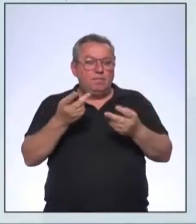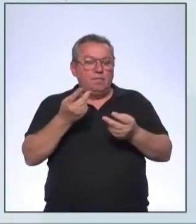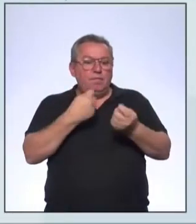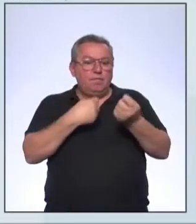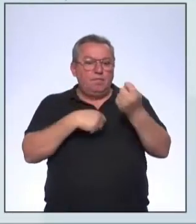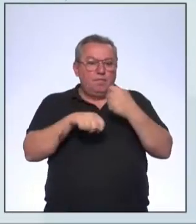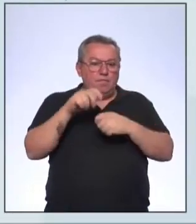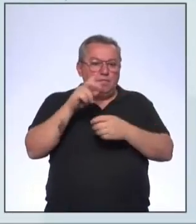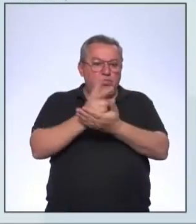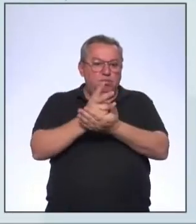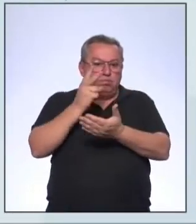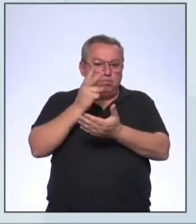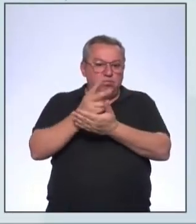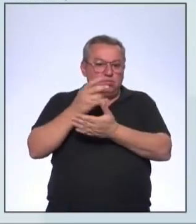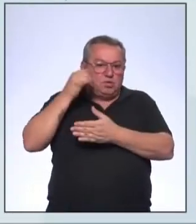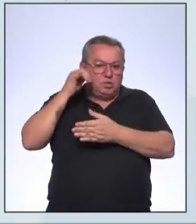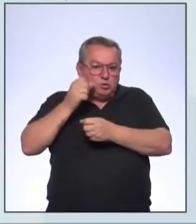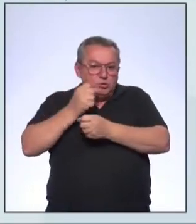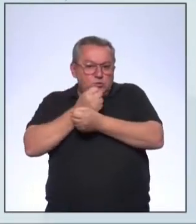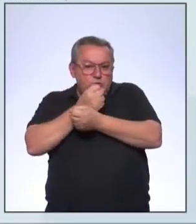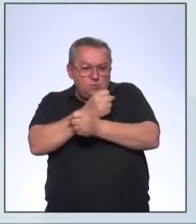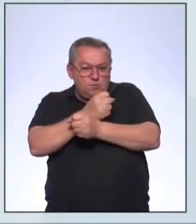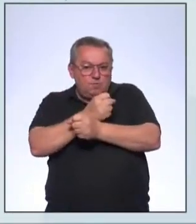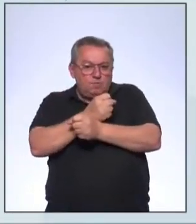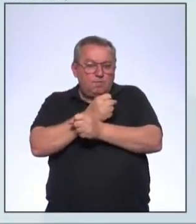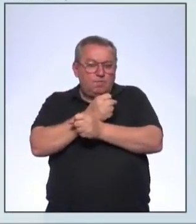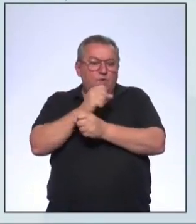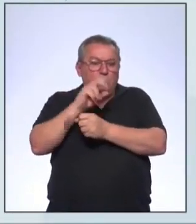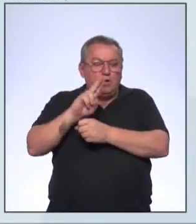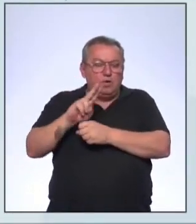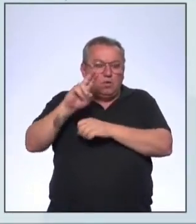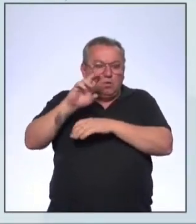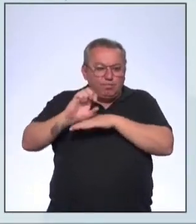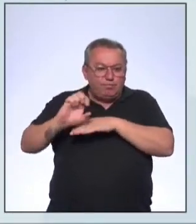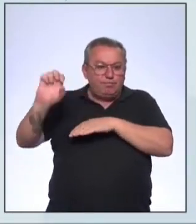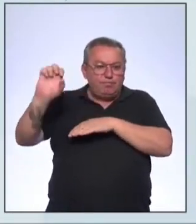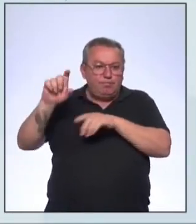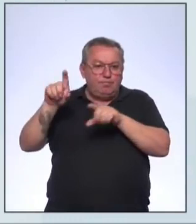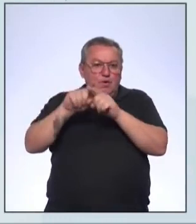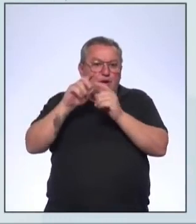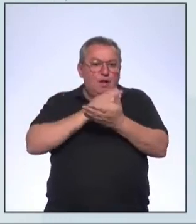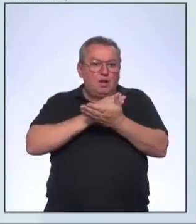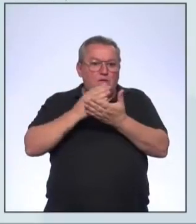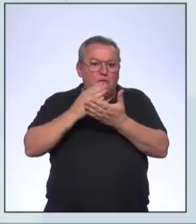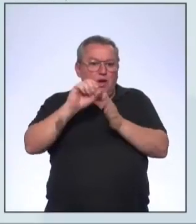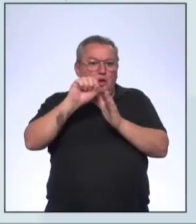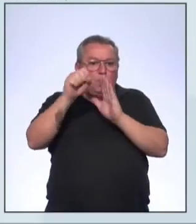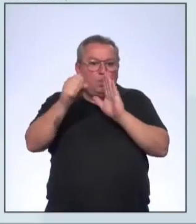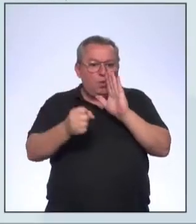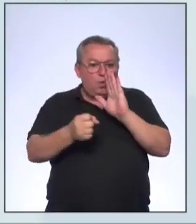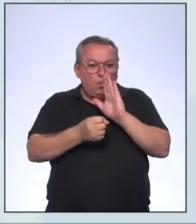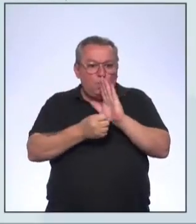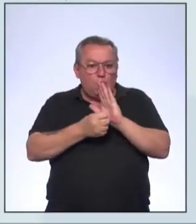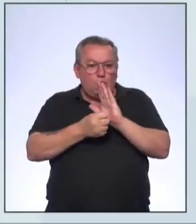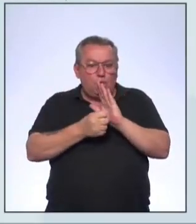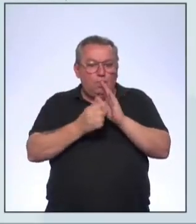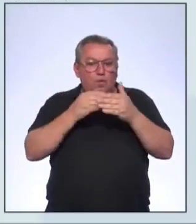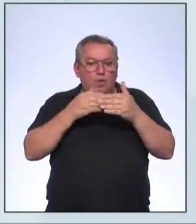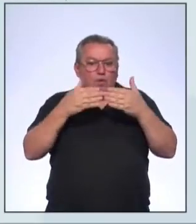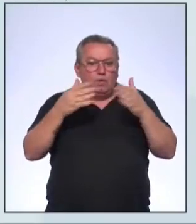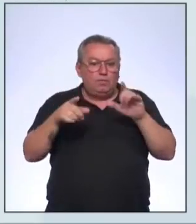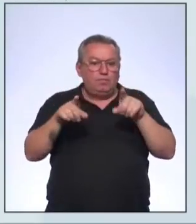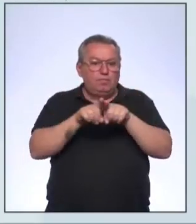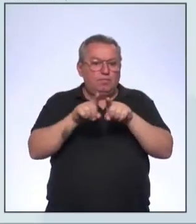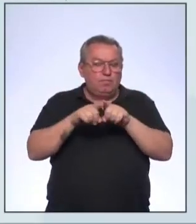permanecesse agrária e escravista, né, que é o consumo externo, como eu falei para vocês, a partir da segunda metade do século, começaram a se impor